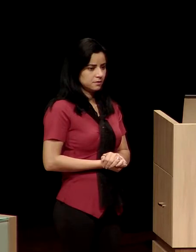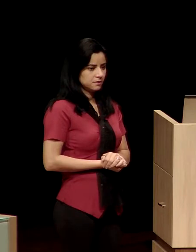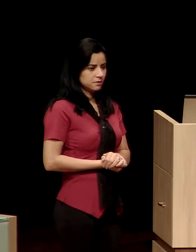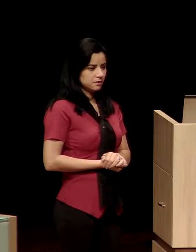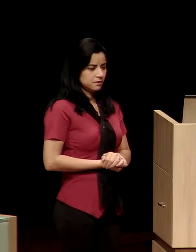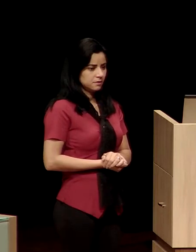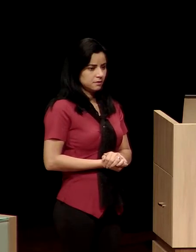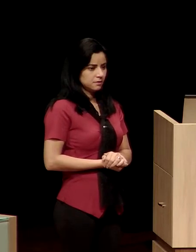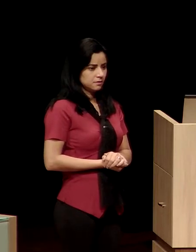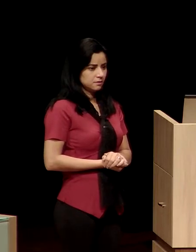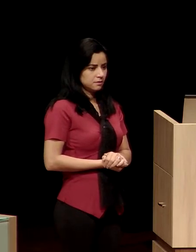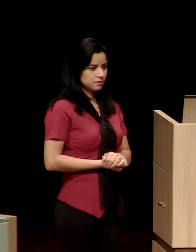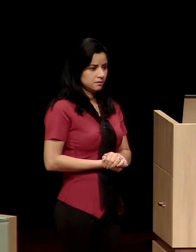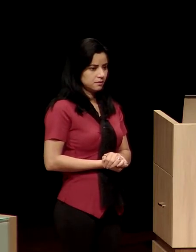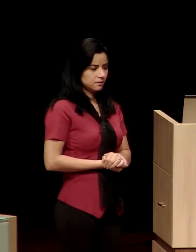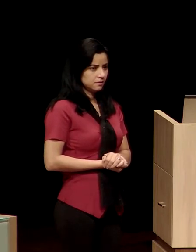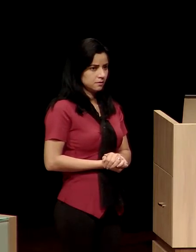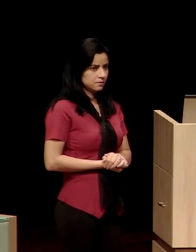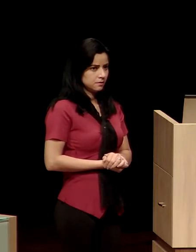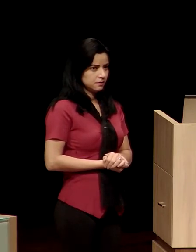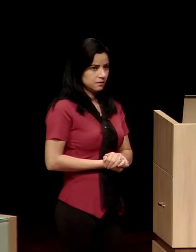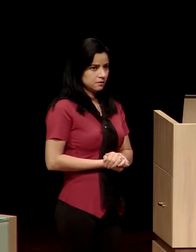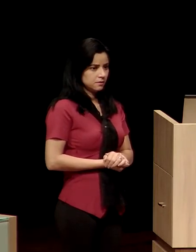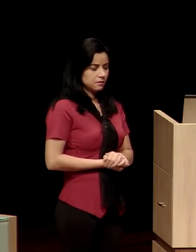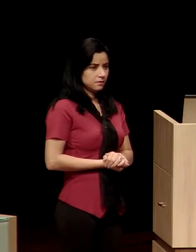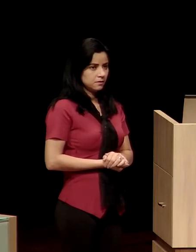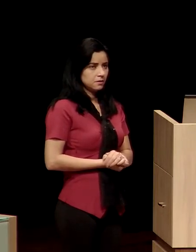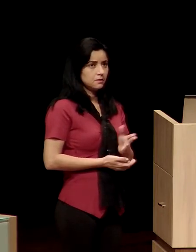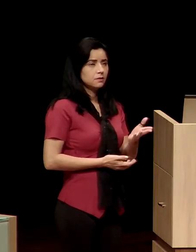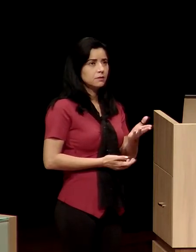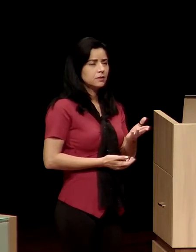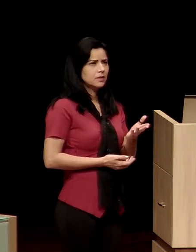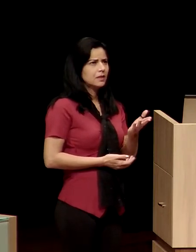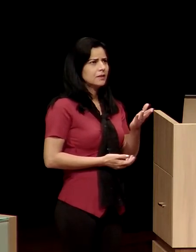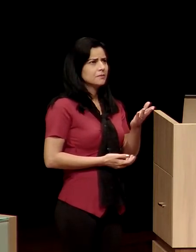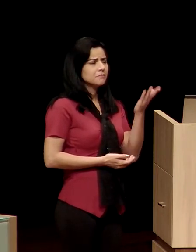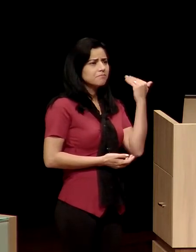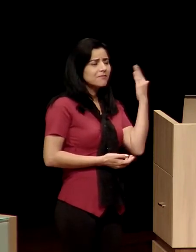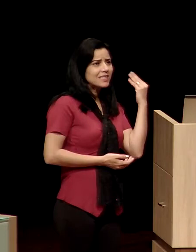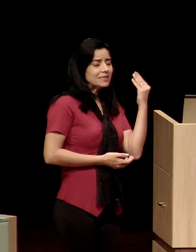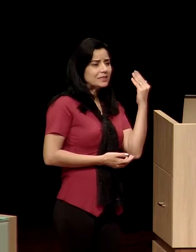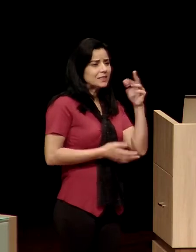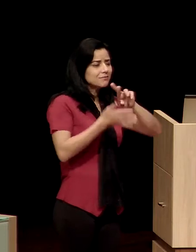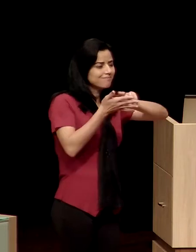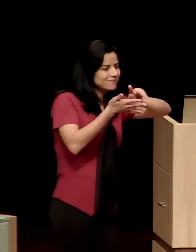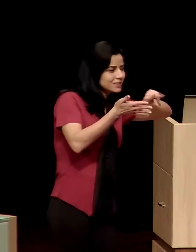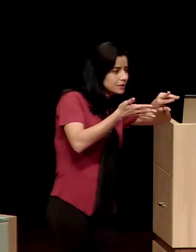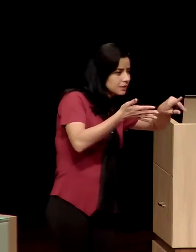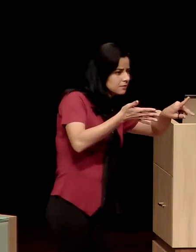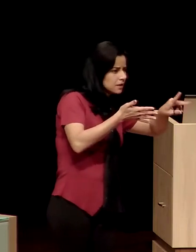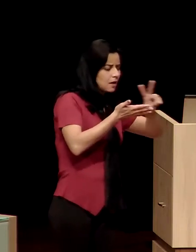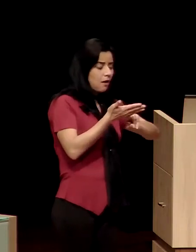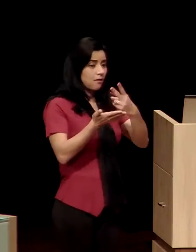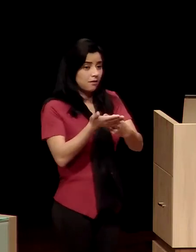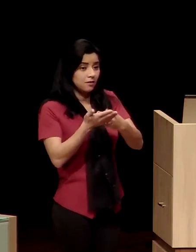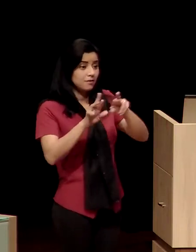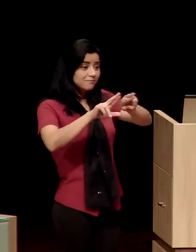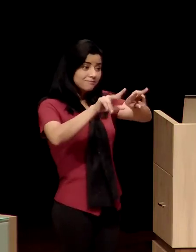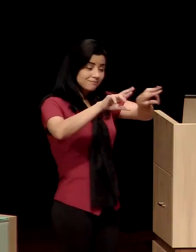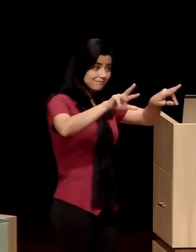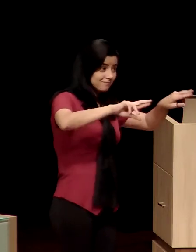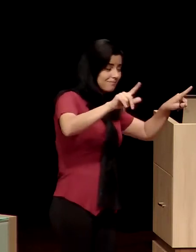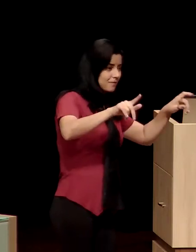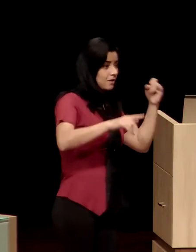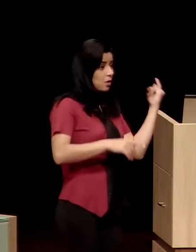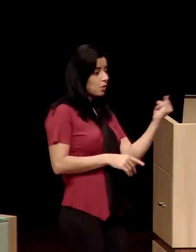pedagogy's theoretical self-understanding. Embora muitas interpretações diferentes existiram, era importante